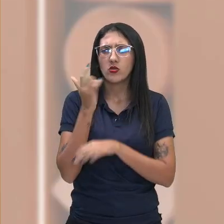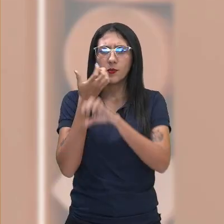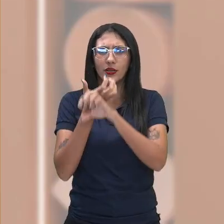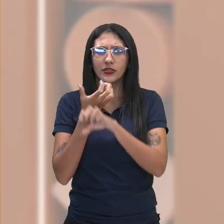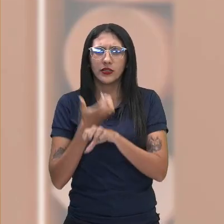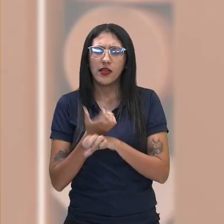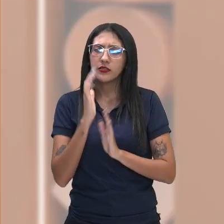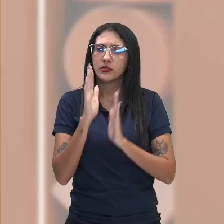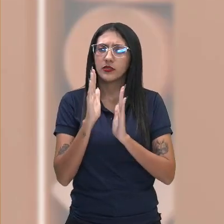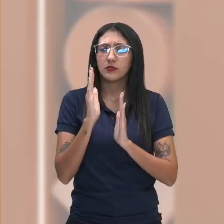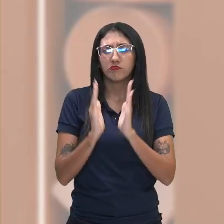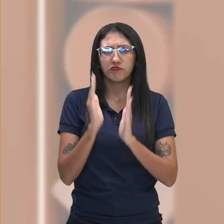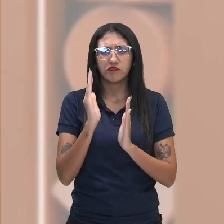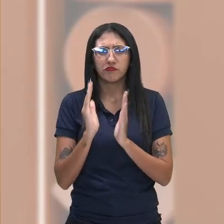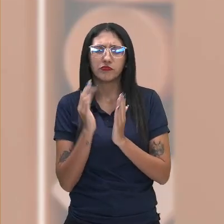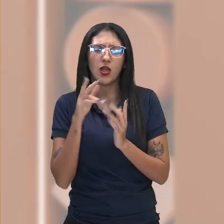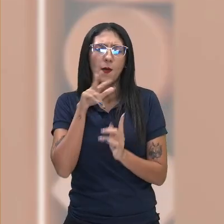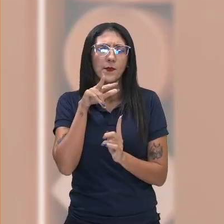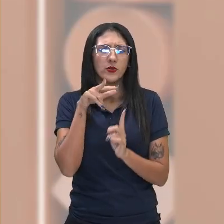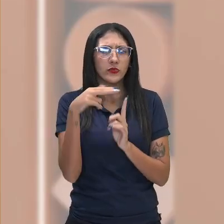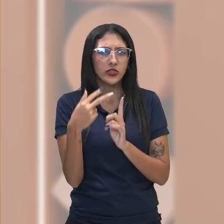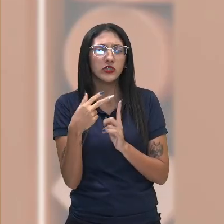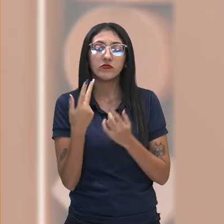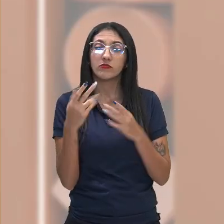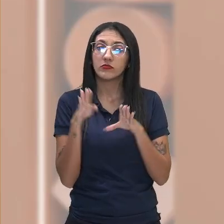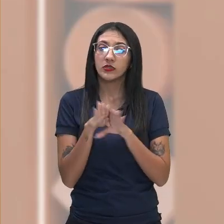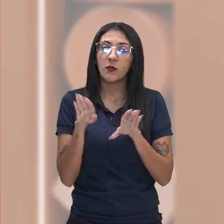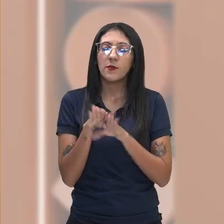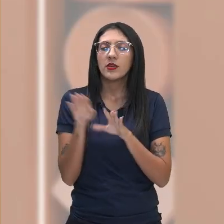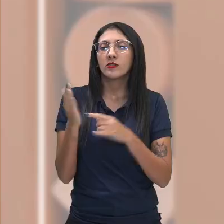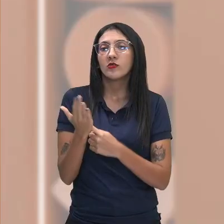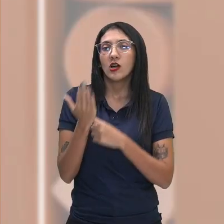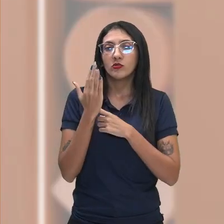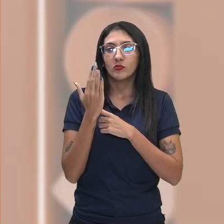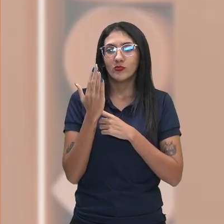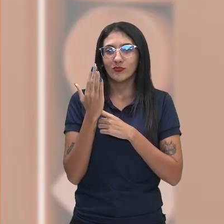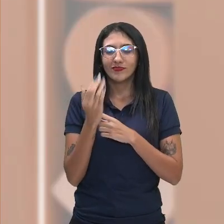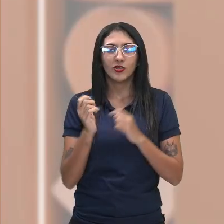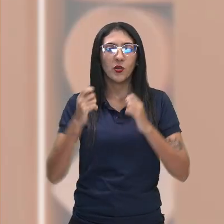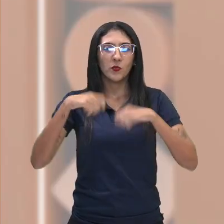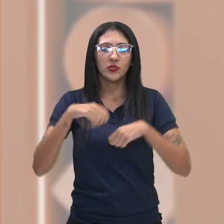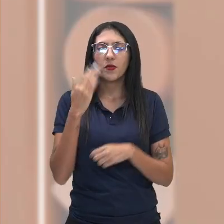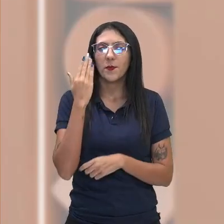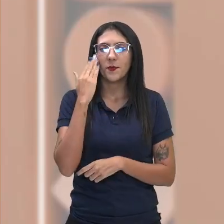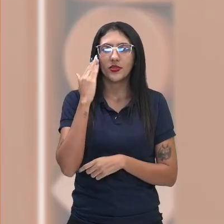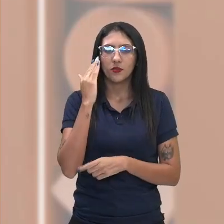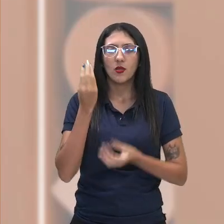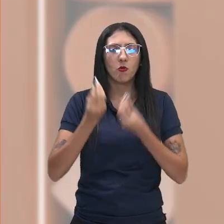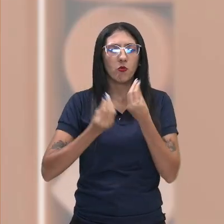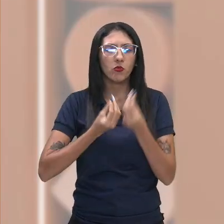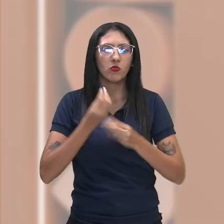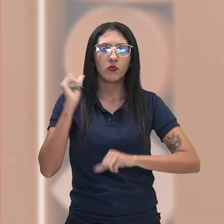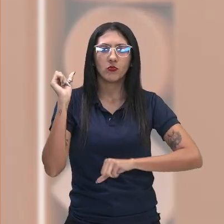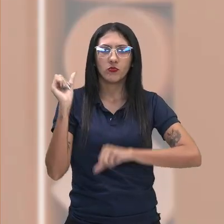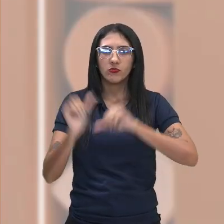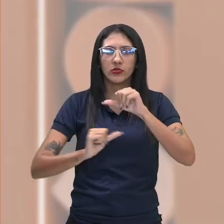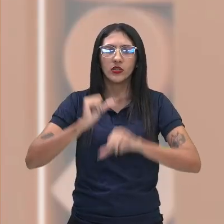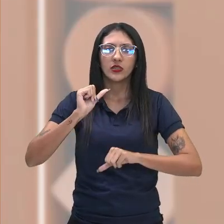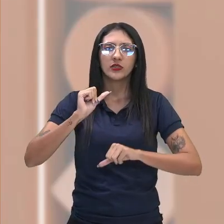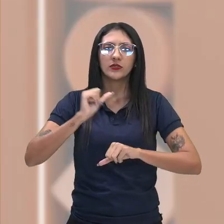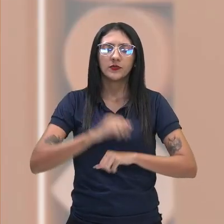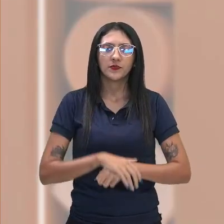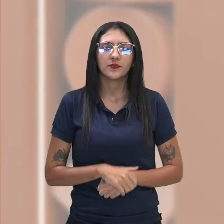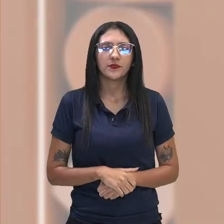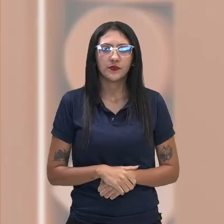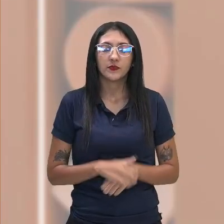suas perspectivas, também nos ajudam a perceber o processo de mudança, o